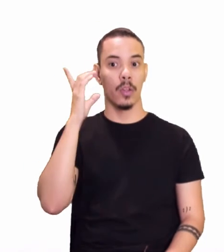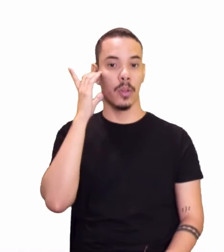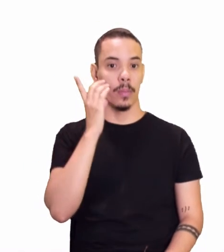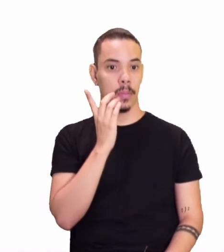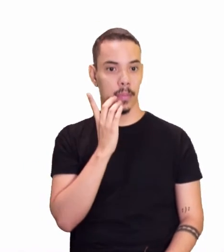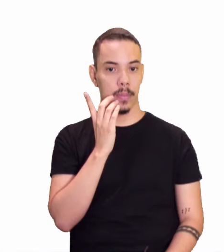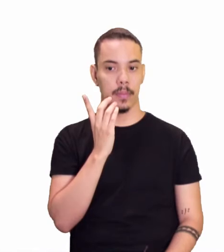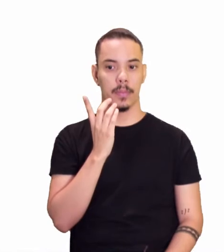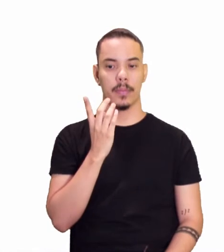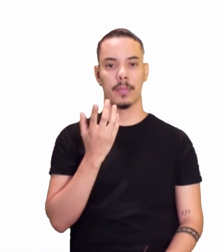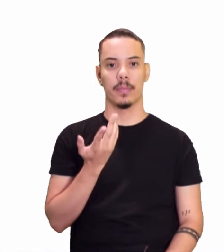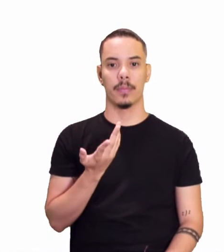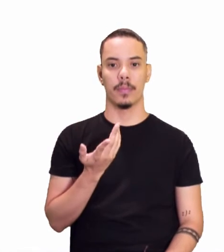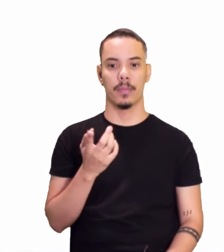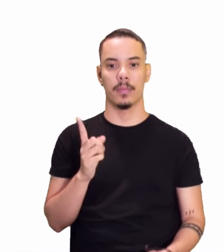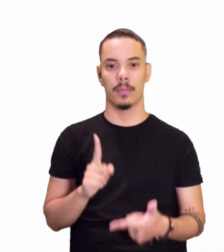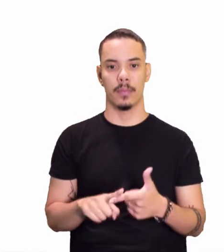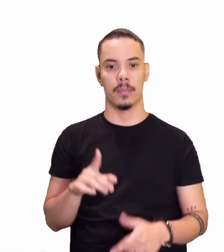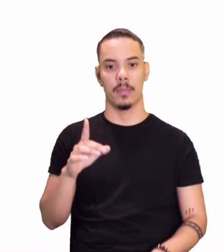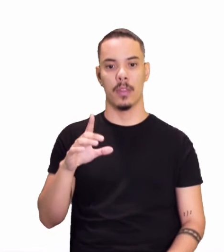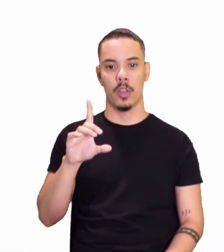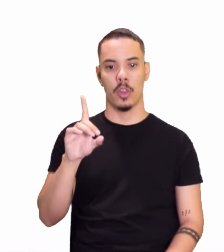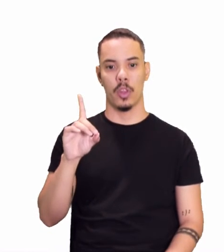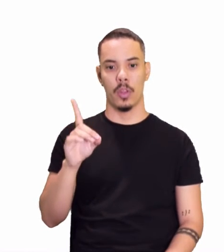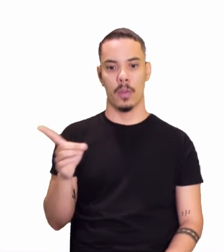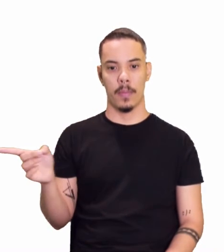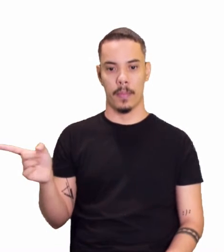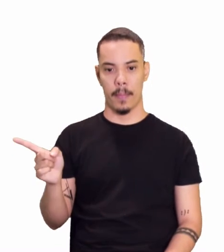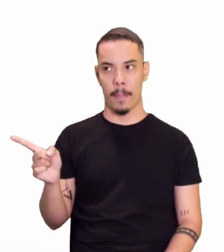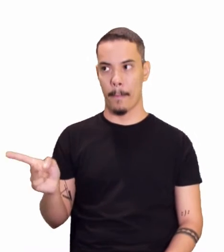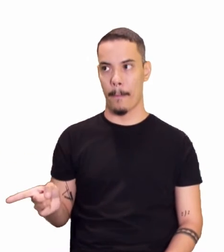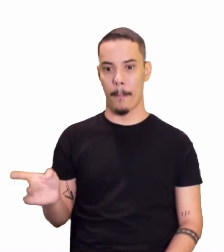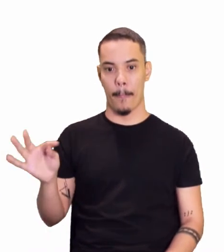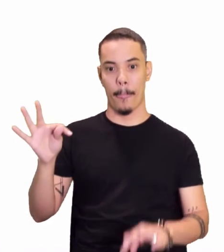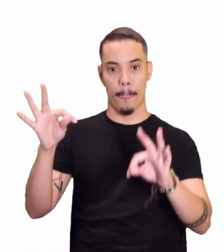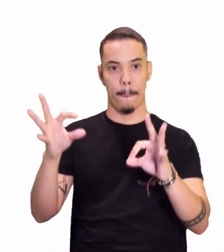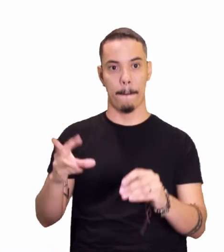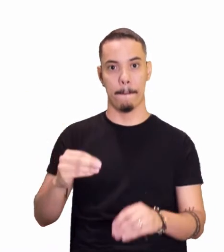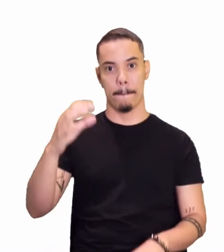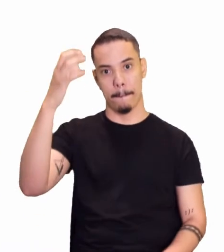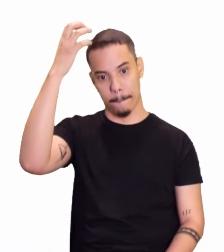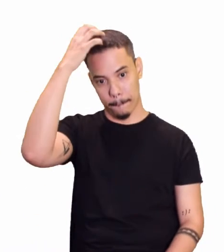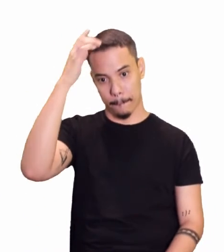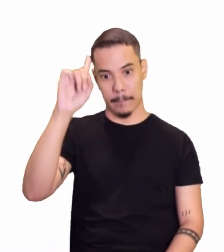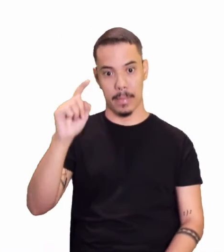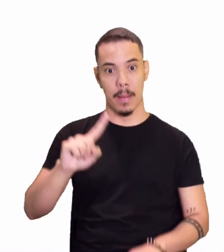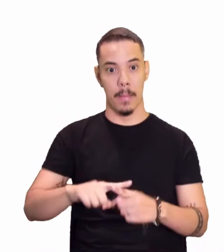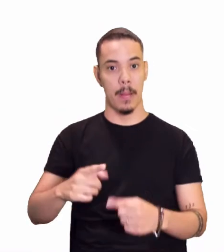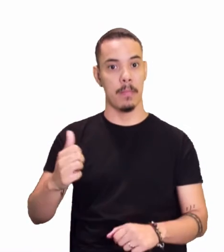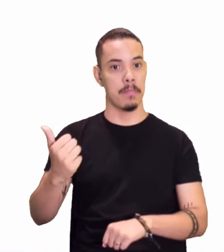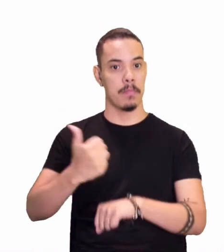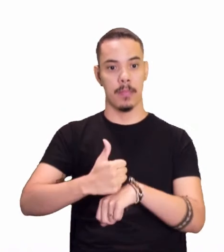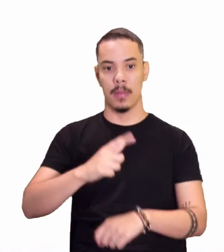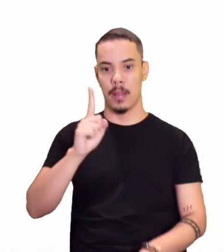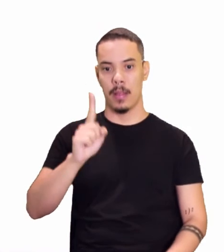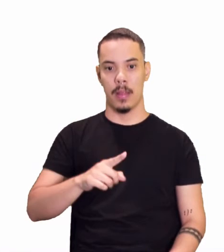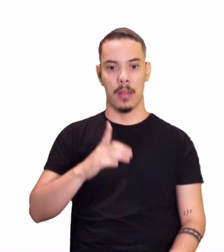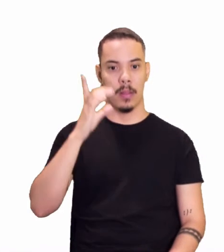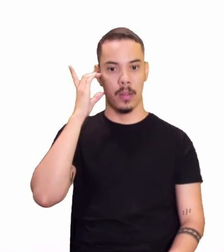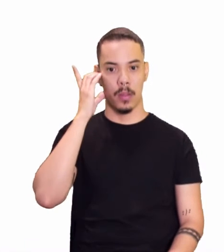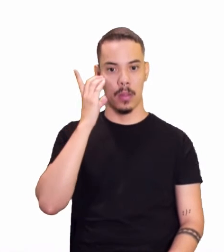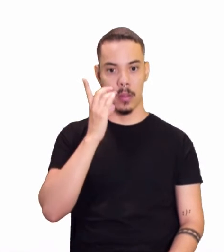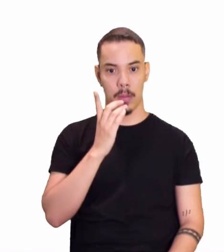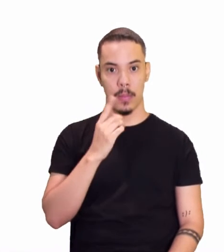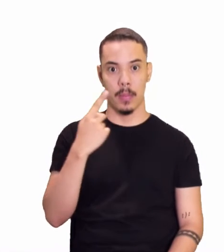Pedro, de Dom Fernando, de Dom João I. Mas esse Dom Pedro aqui não é o nosso Dom